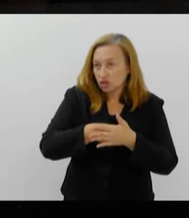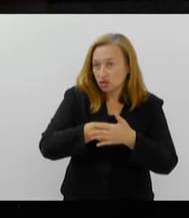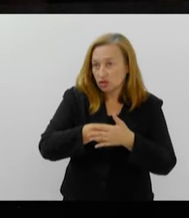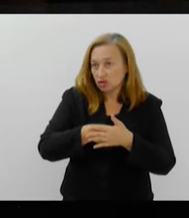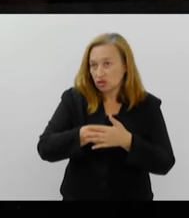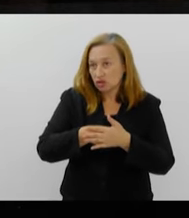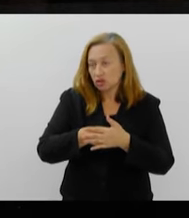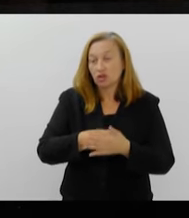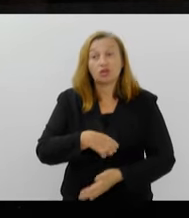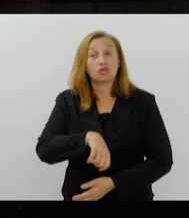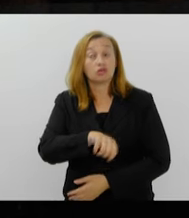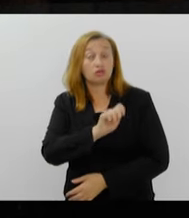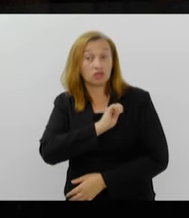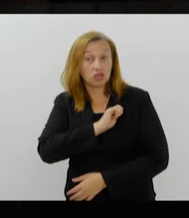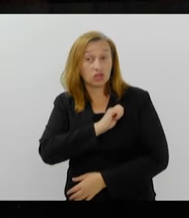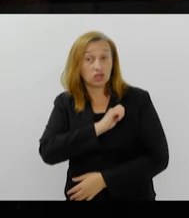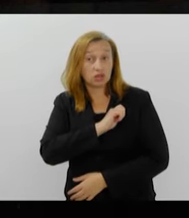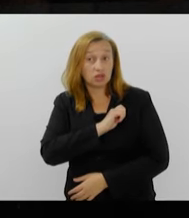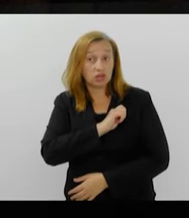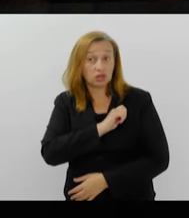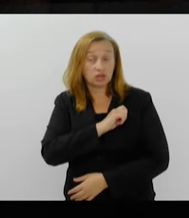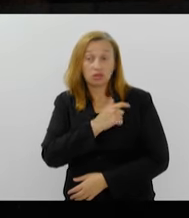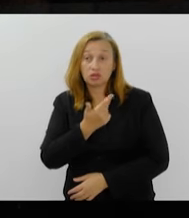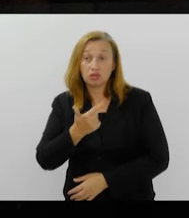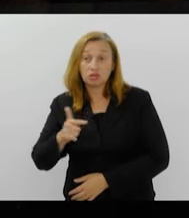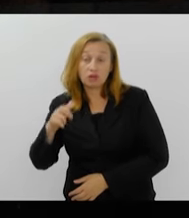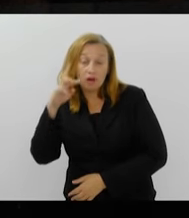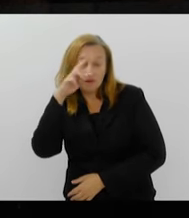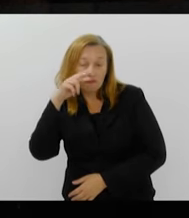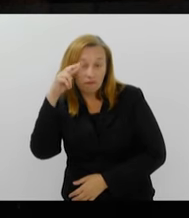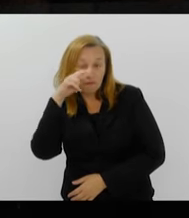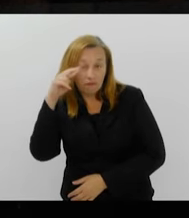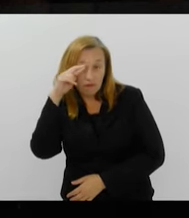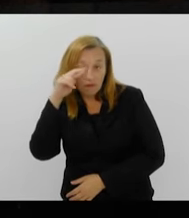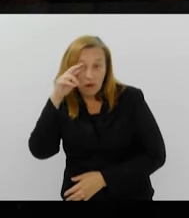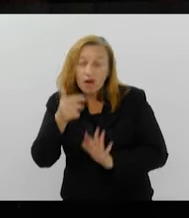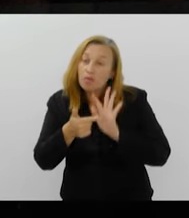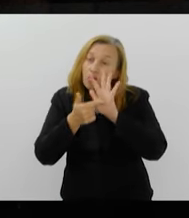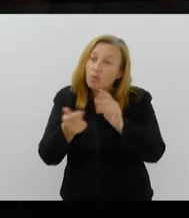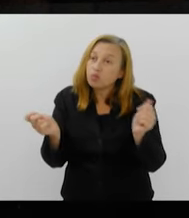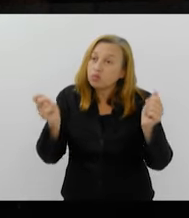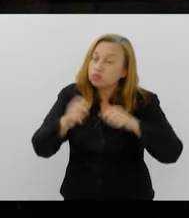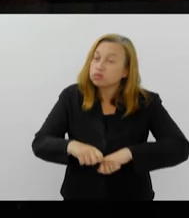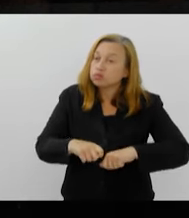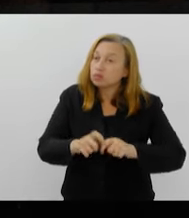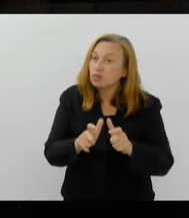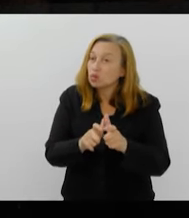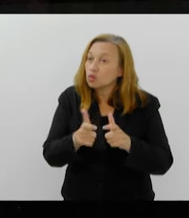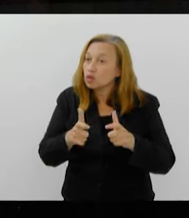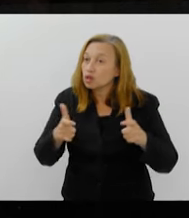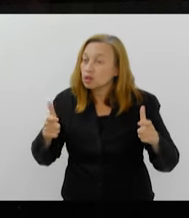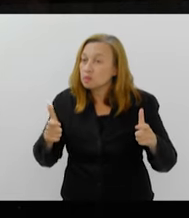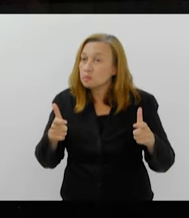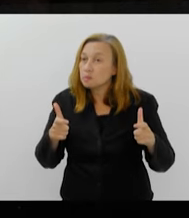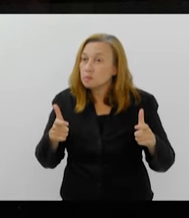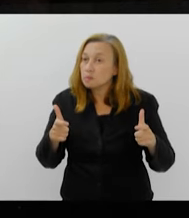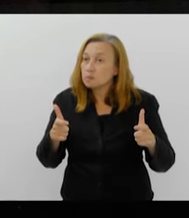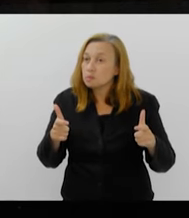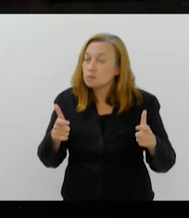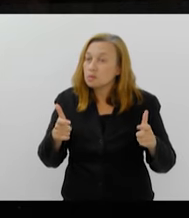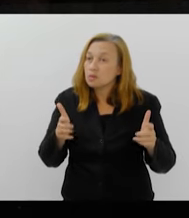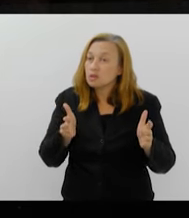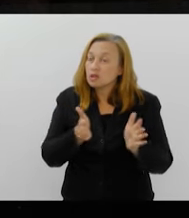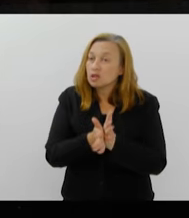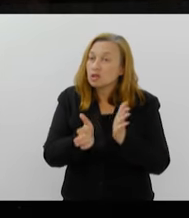fiscais concedidos, sem uma análise prévia que aponte um potencial real de crescimento da receita a médio e